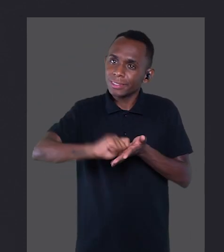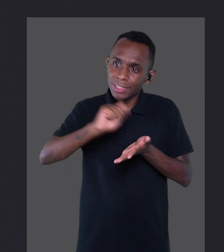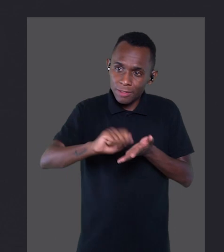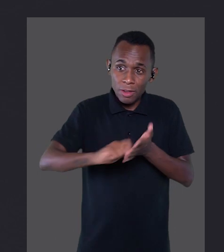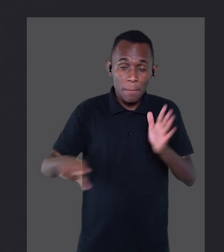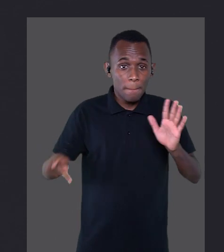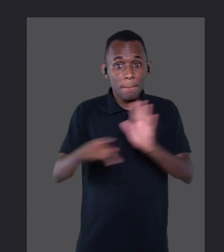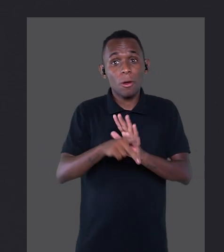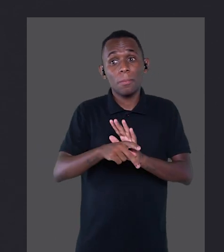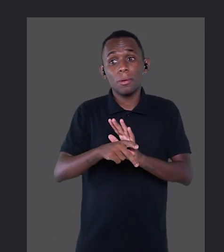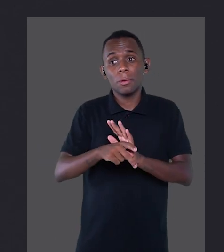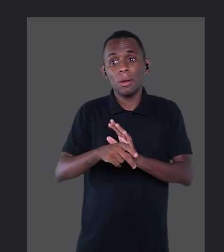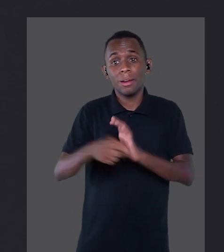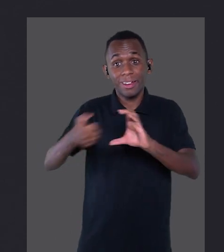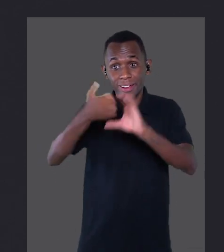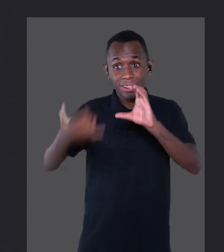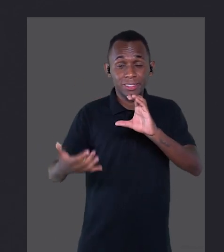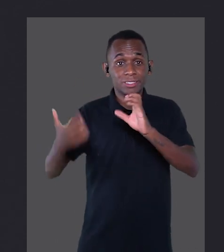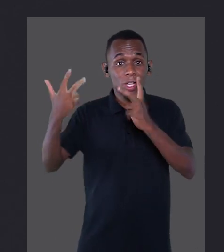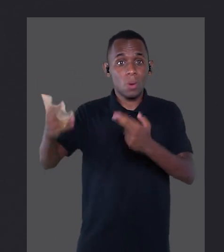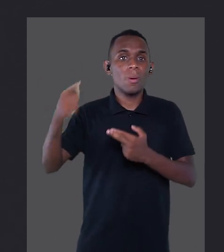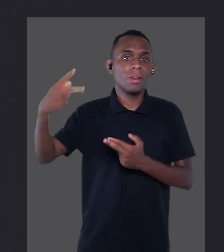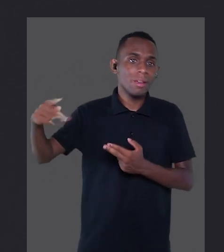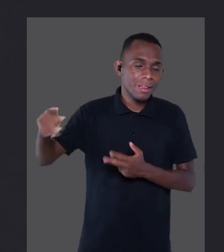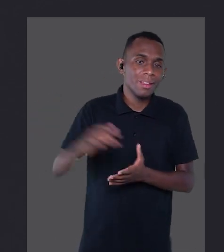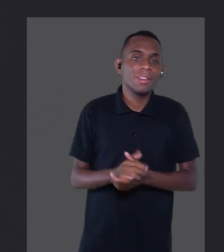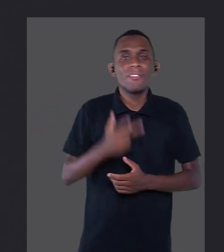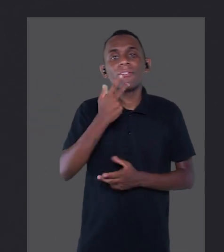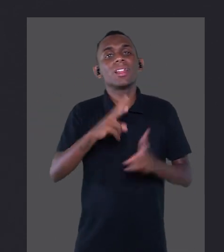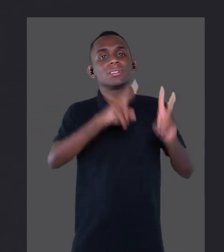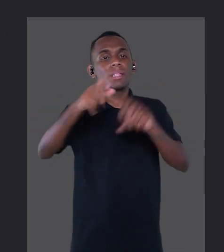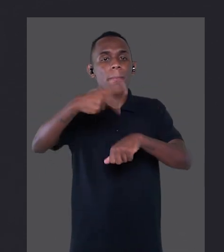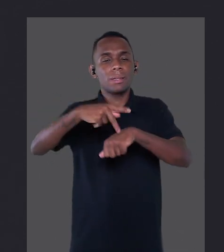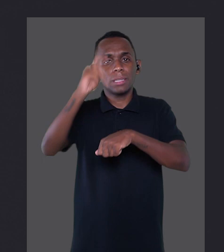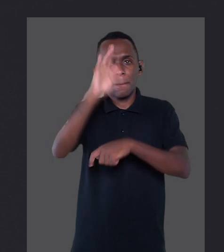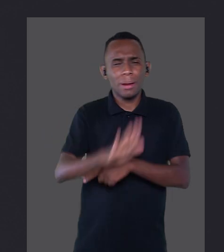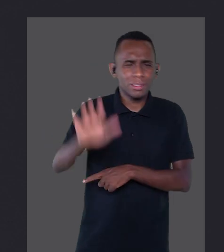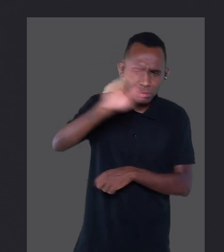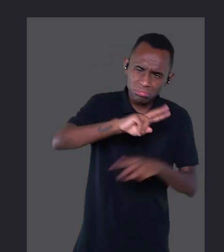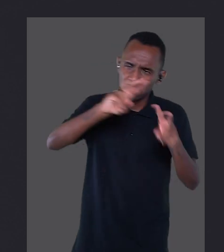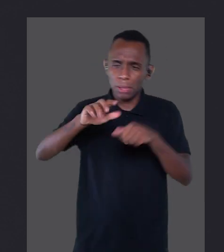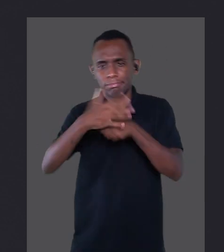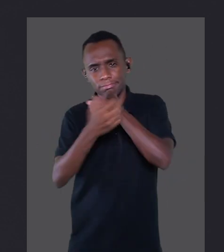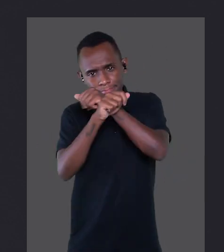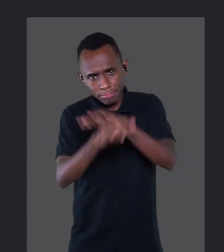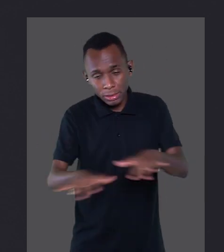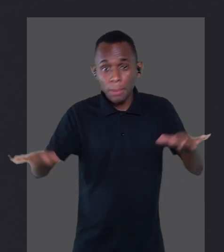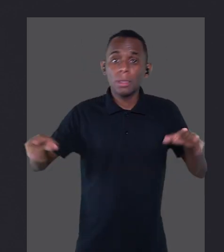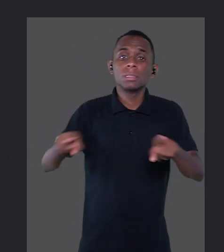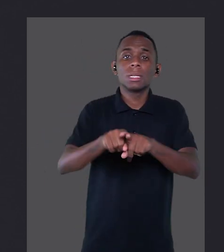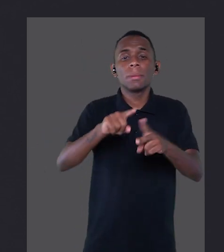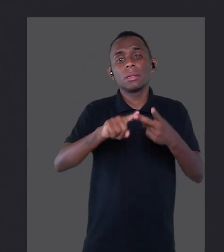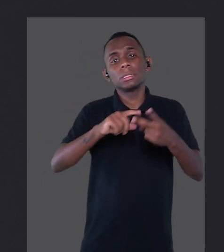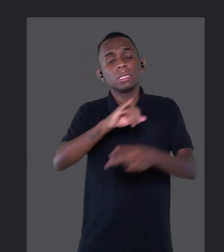escrever um livro como se fosse ele falando do Brasil atual, né? Falando da pandemia, falando do Rio